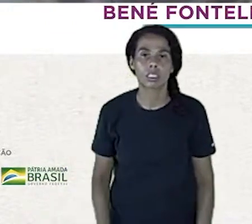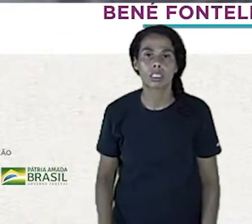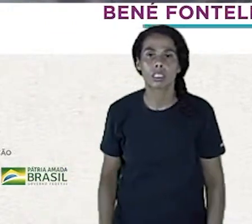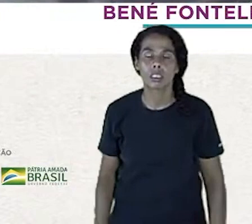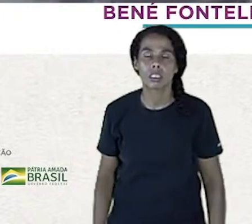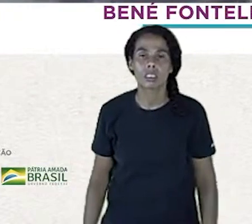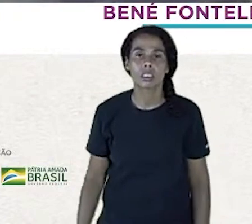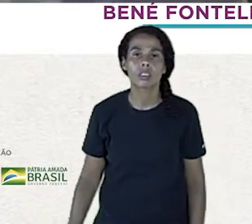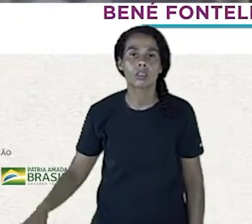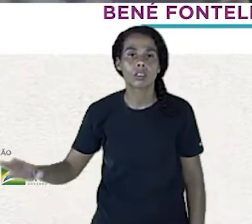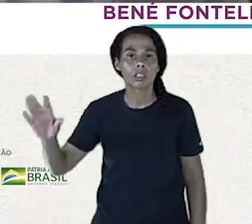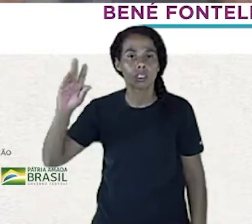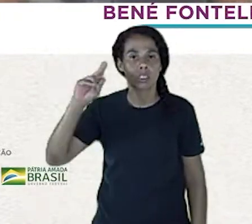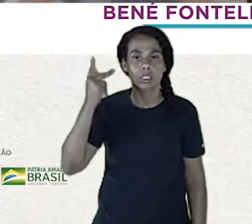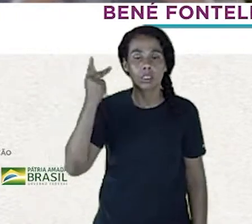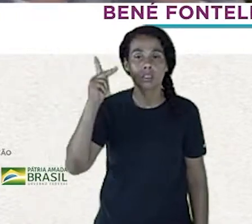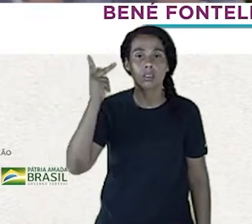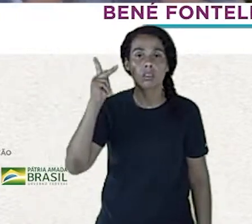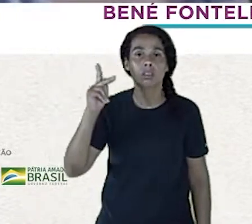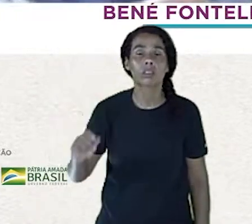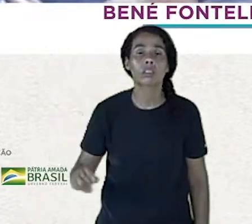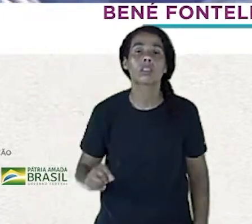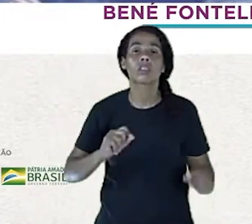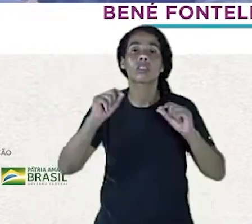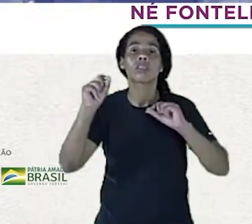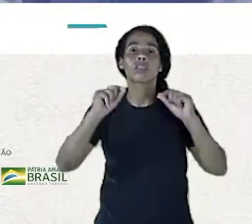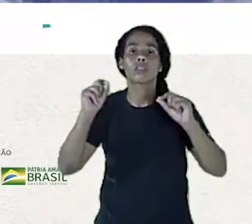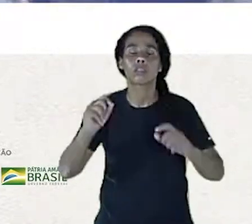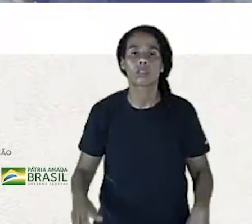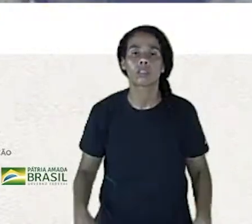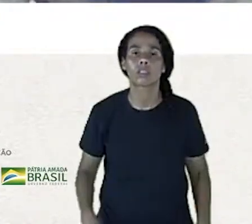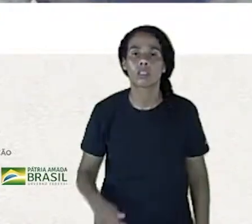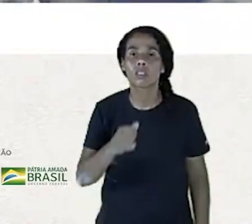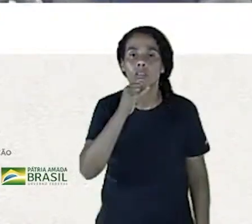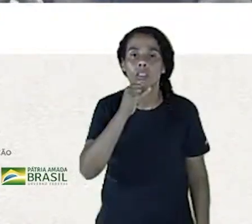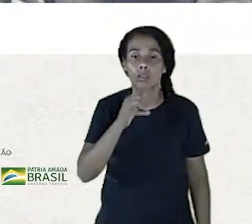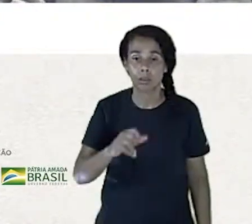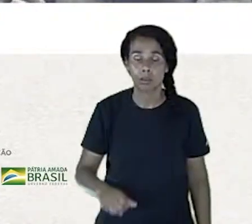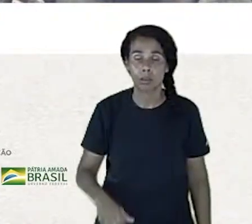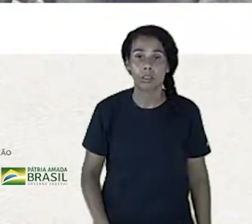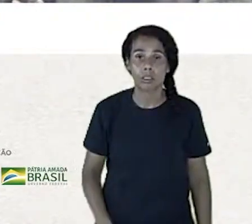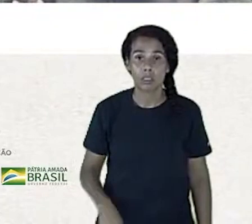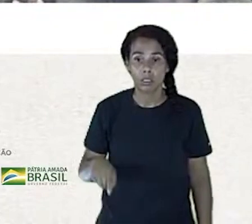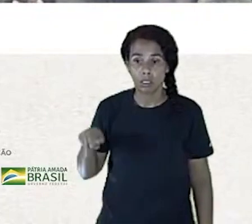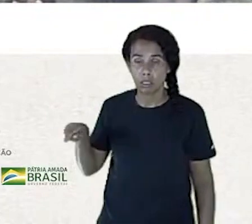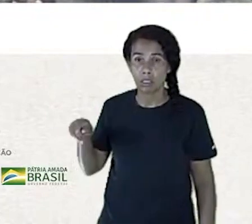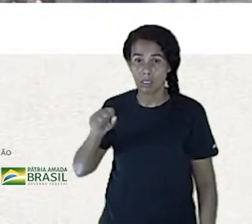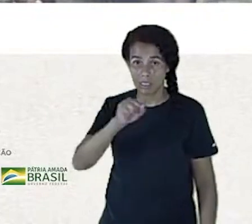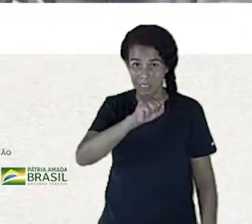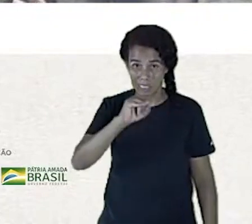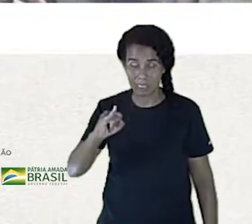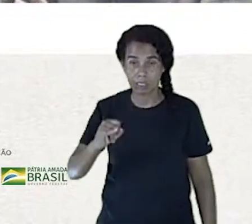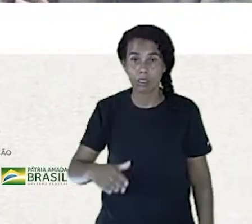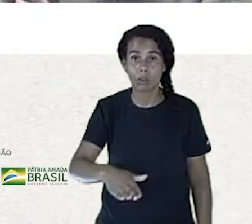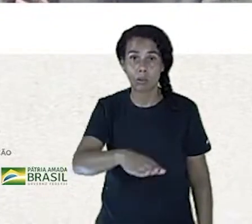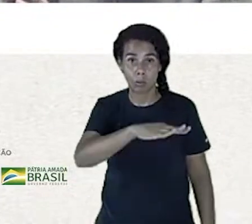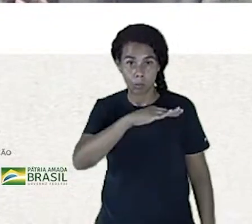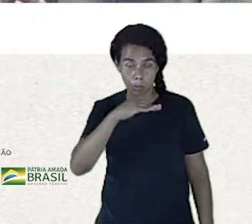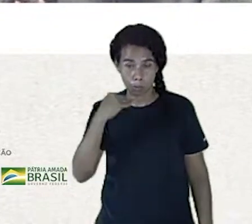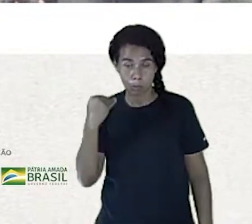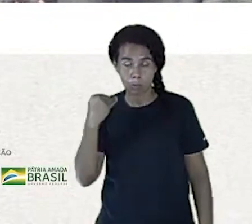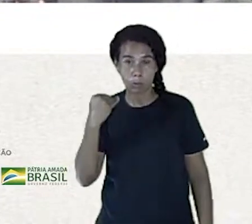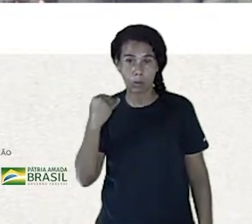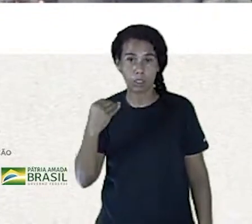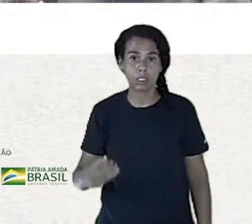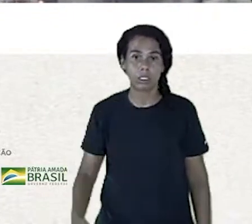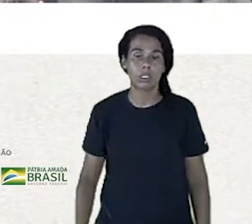porque é uma continuação da vida. Não há uma separação entre a vida e a morte. Isso tudo é